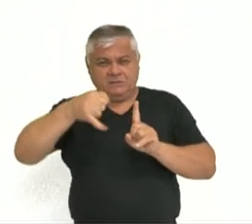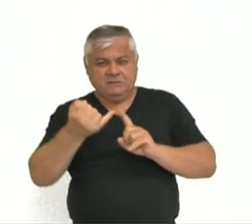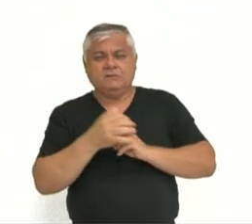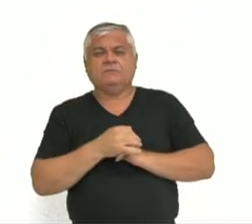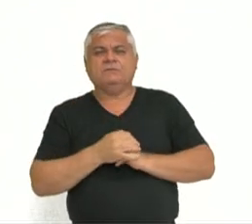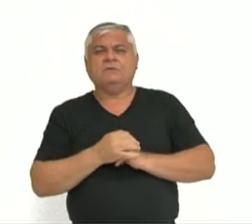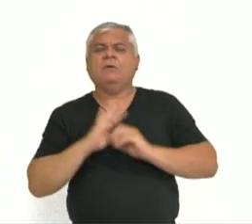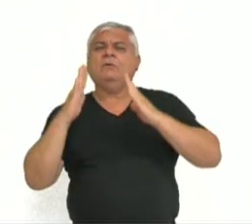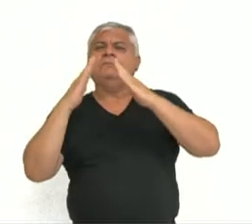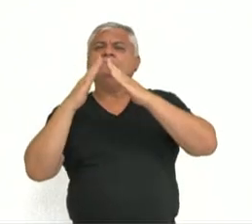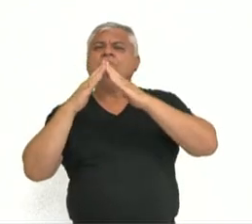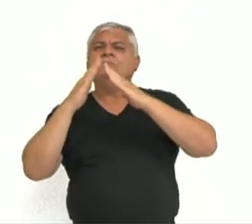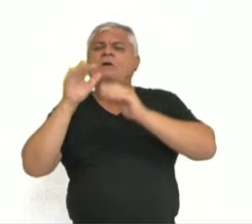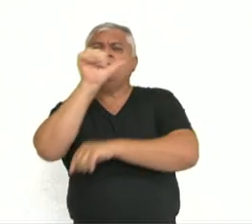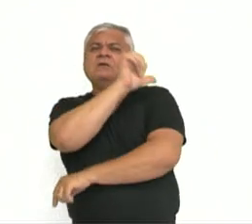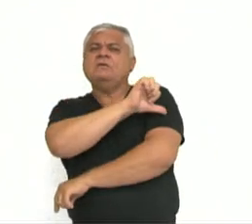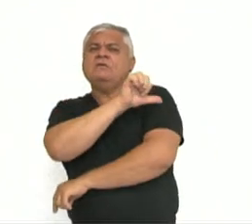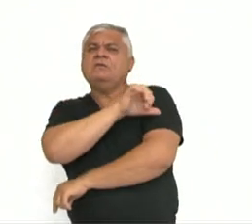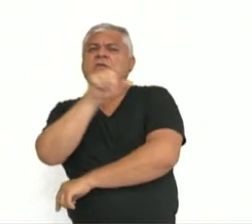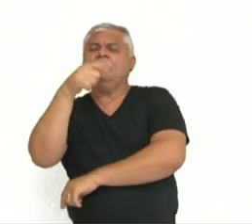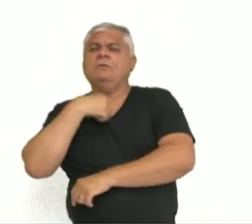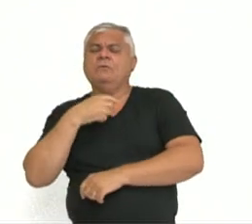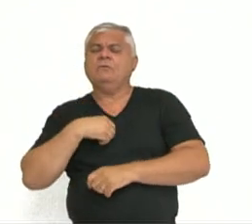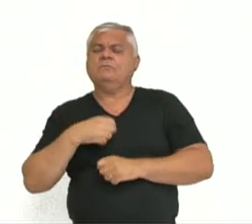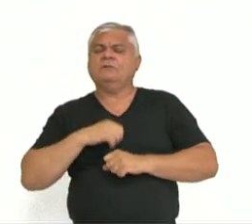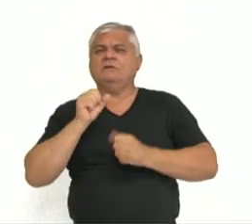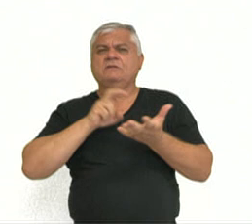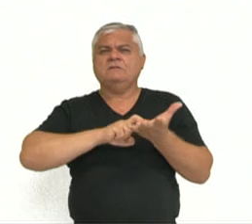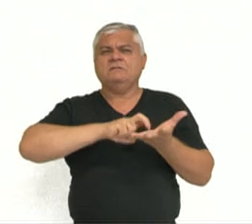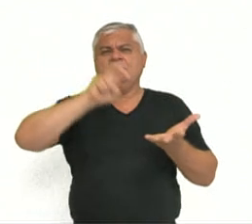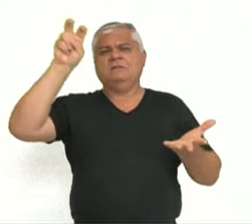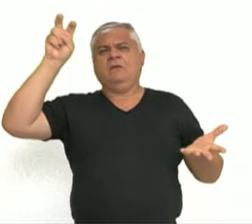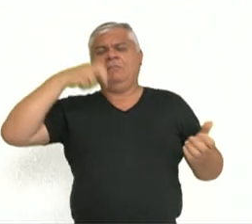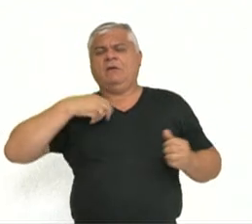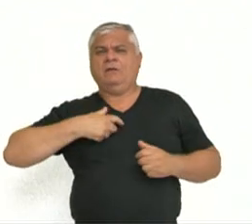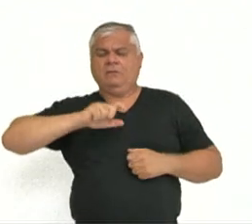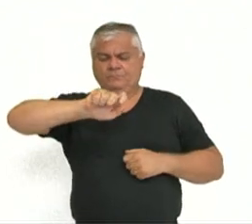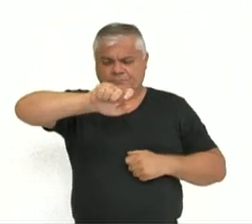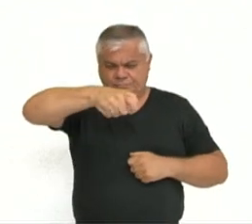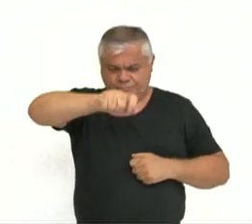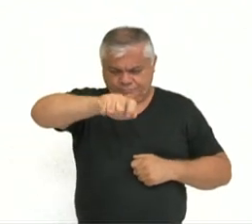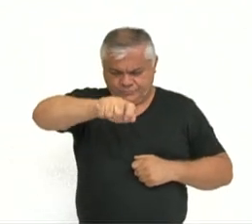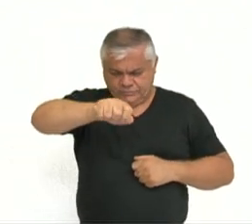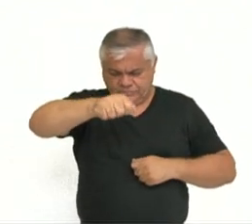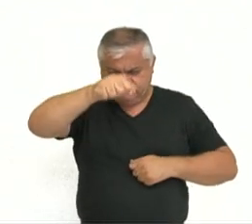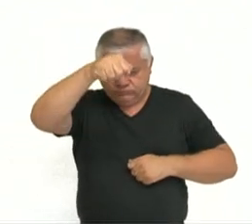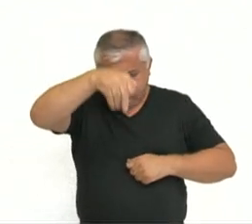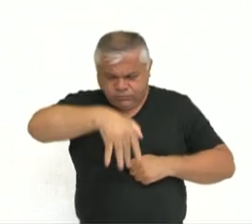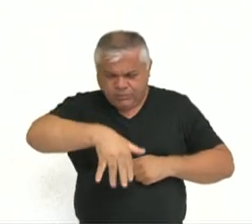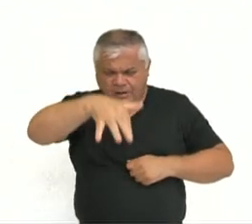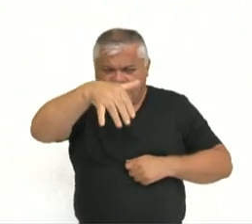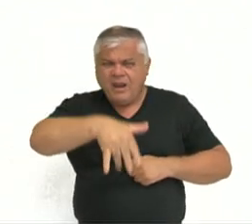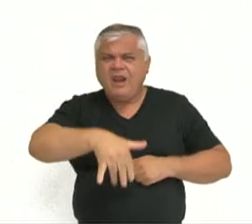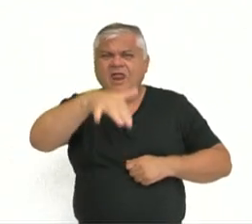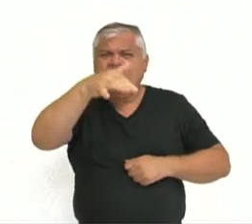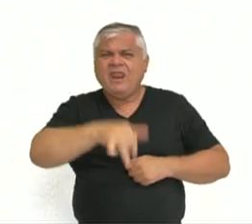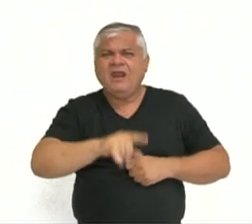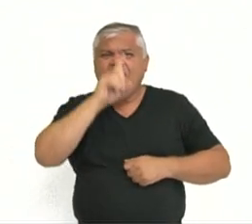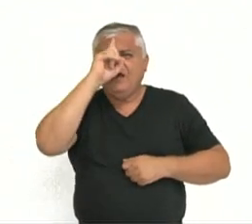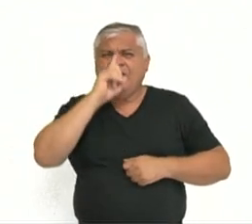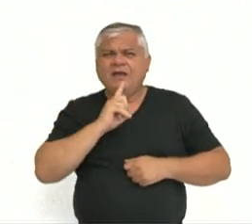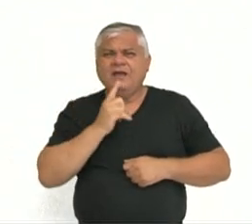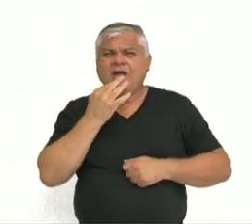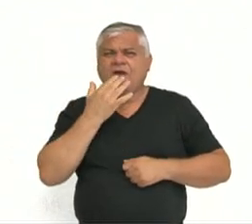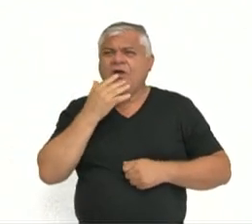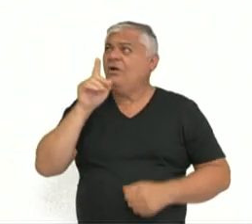os moradores do Rio de Janeiro Acordaram com as suas nas suas residências com a água da torneira saindo com